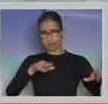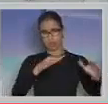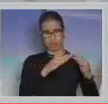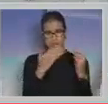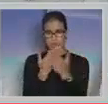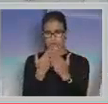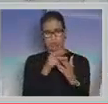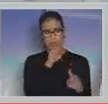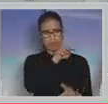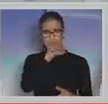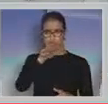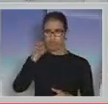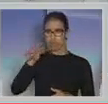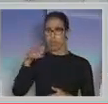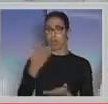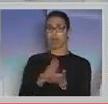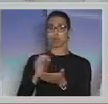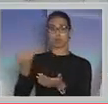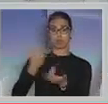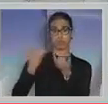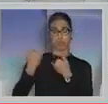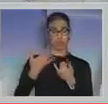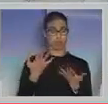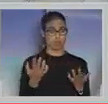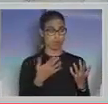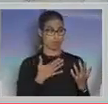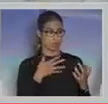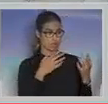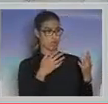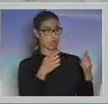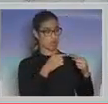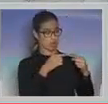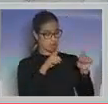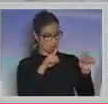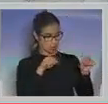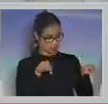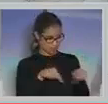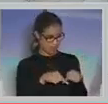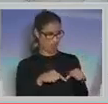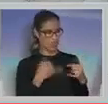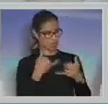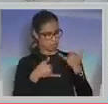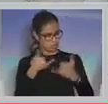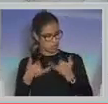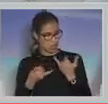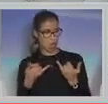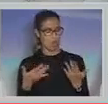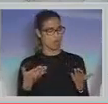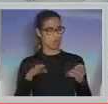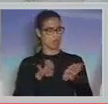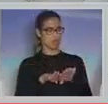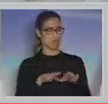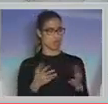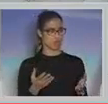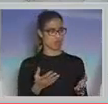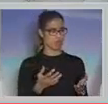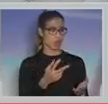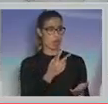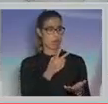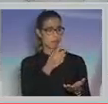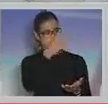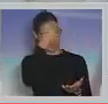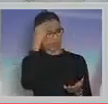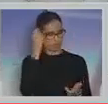e ouvir essas relatos Olha nossa brinquedoteca foi construída com os nossos recursos na comunidade que ajudou porque a Prefeitura não